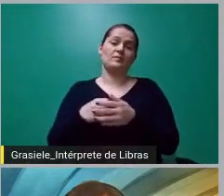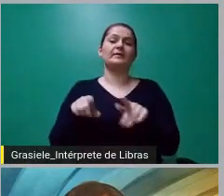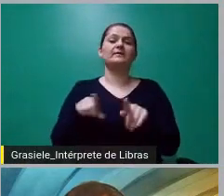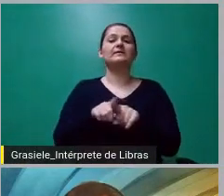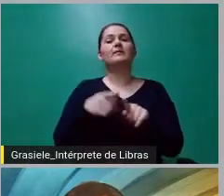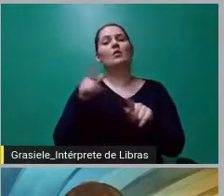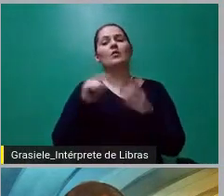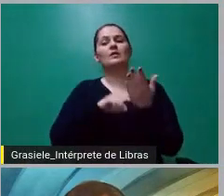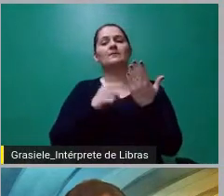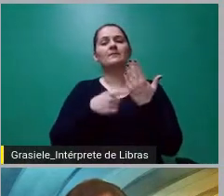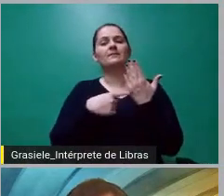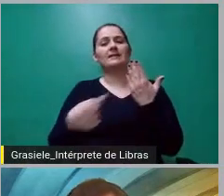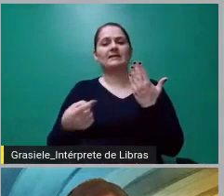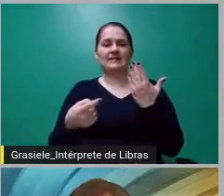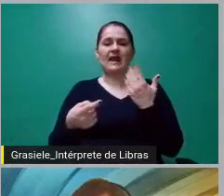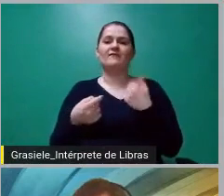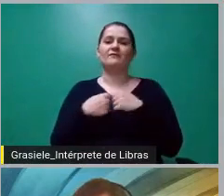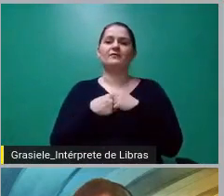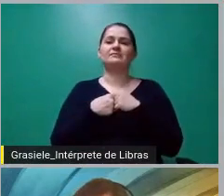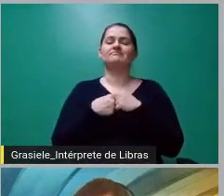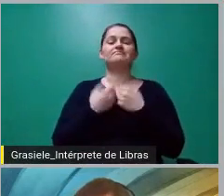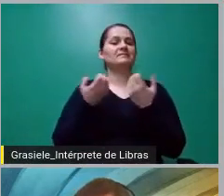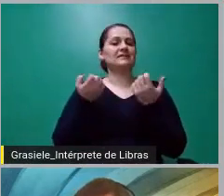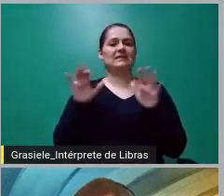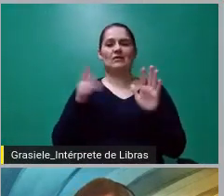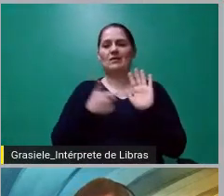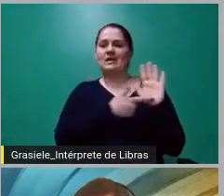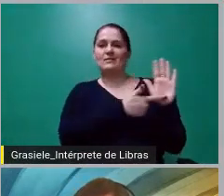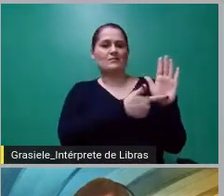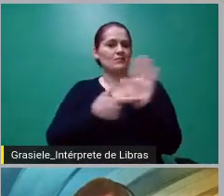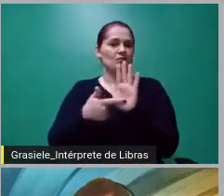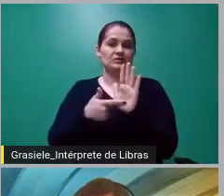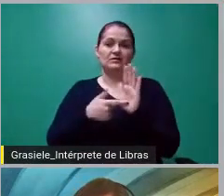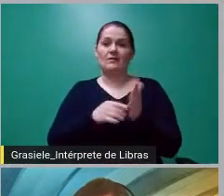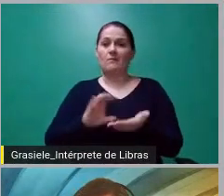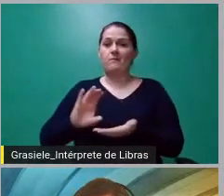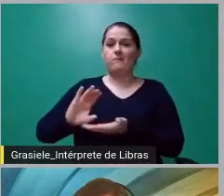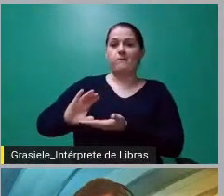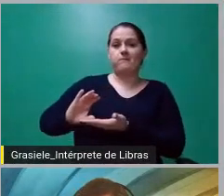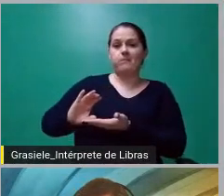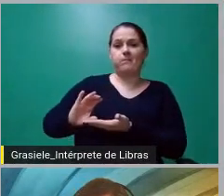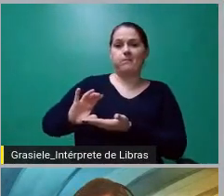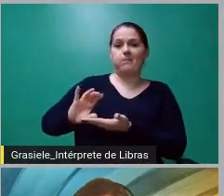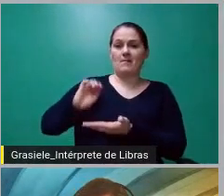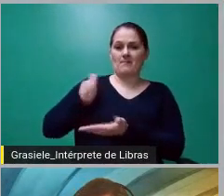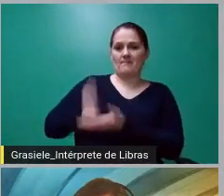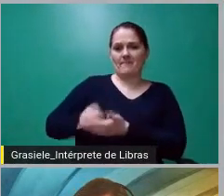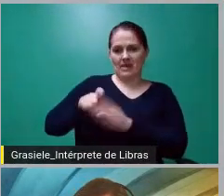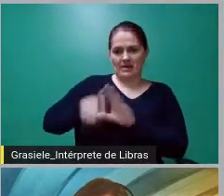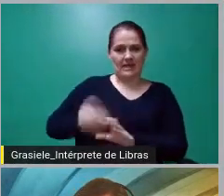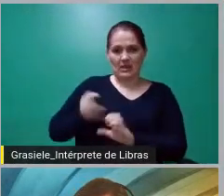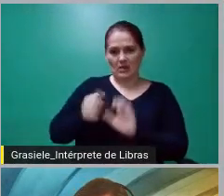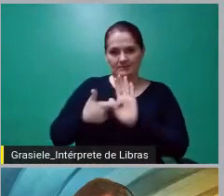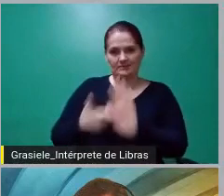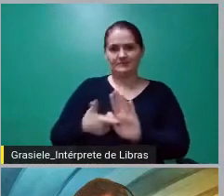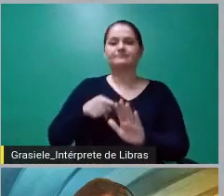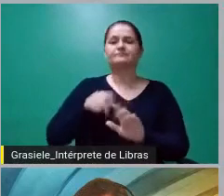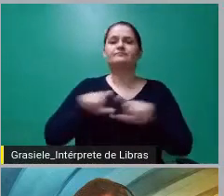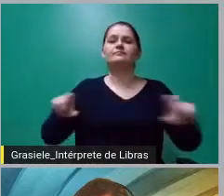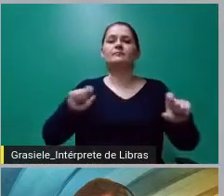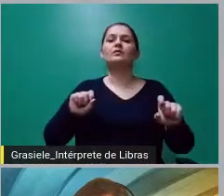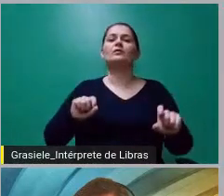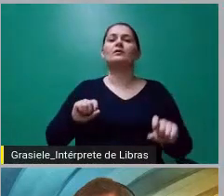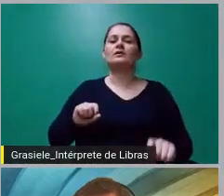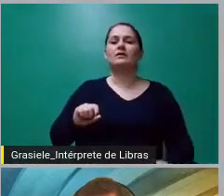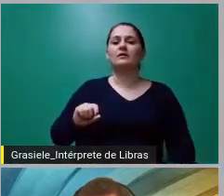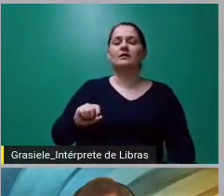liberais, que não querem revelar a montanha de dinheiro que gastamos para pagar a dívida, é a expressão rolagem.